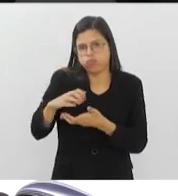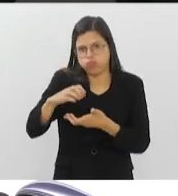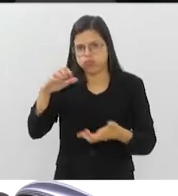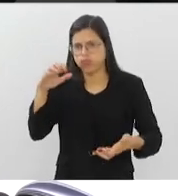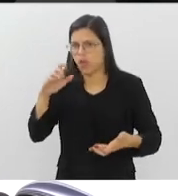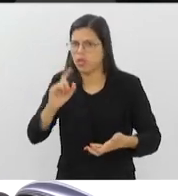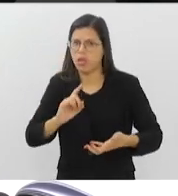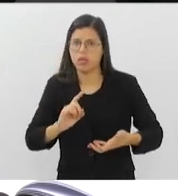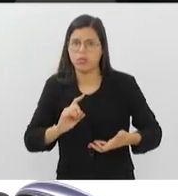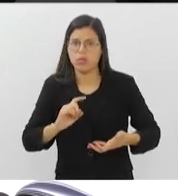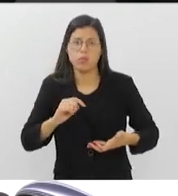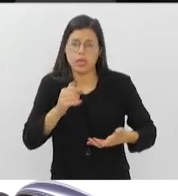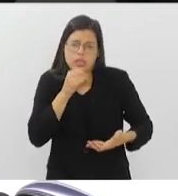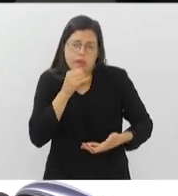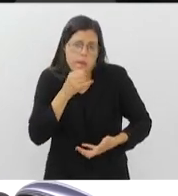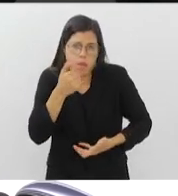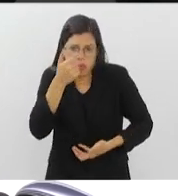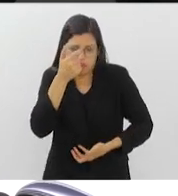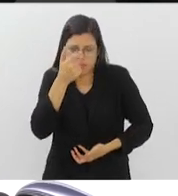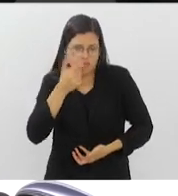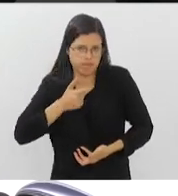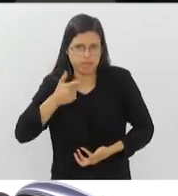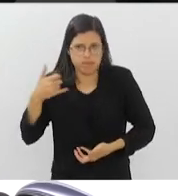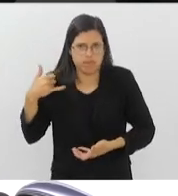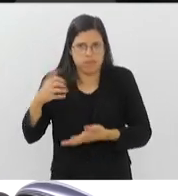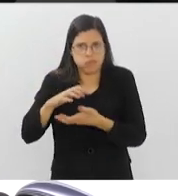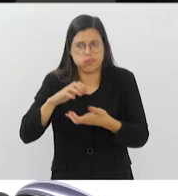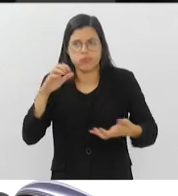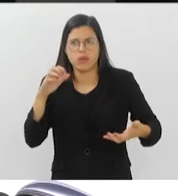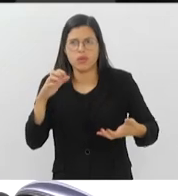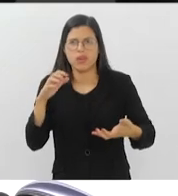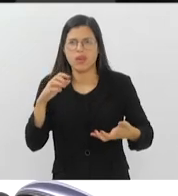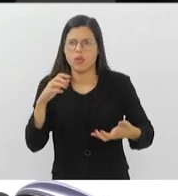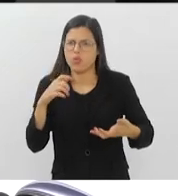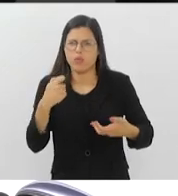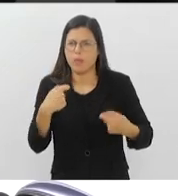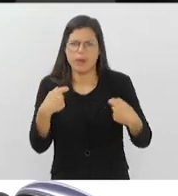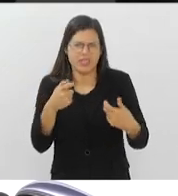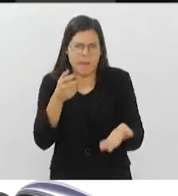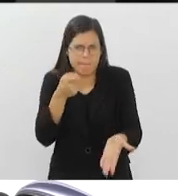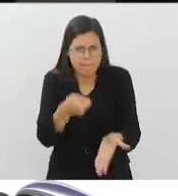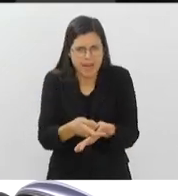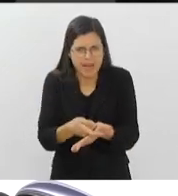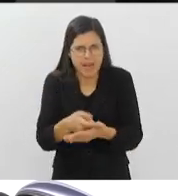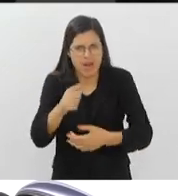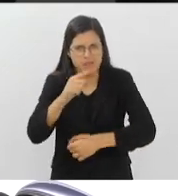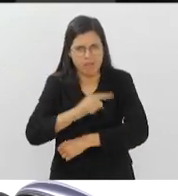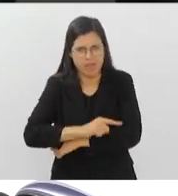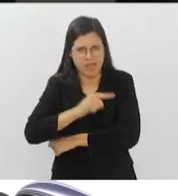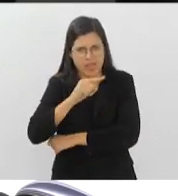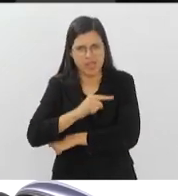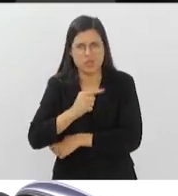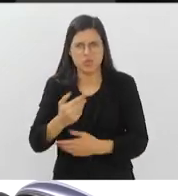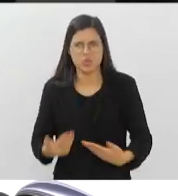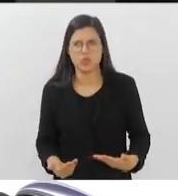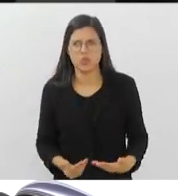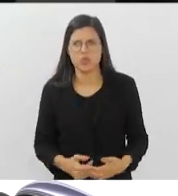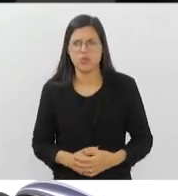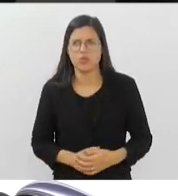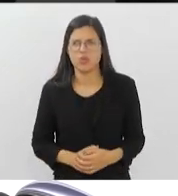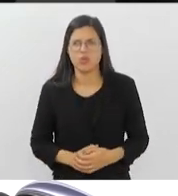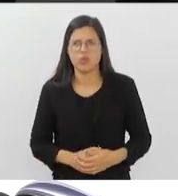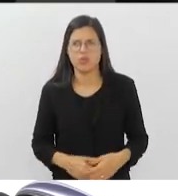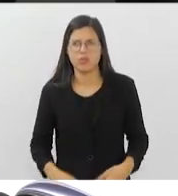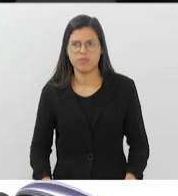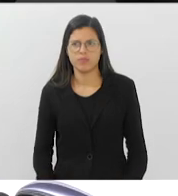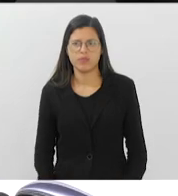da terceira idade. Eu vou ter isenção de pedágio? A gente retira a necessidade especial. Não, retira não, necessidade não é isso. Que aí não